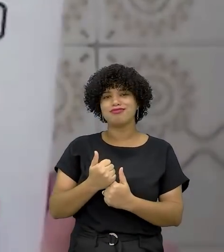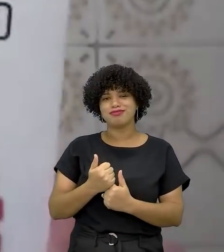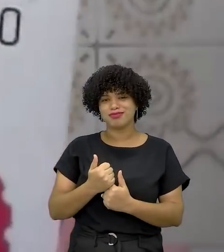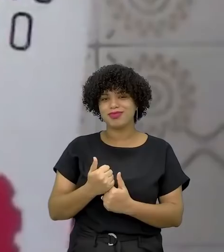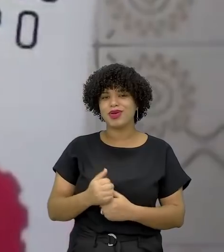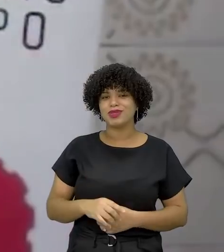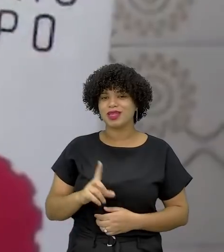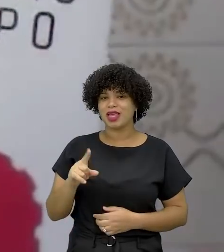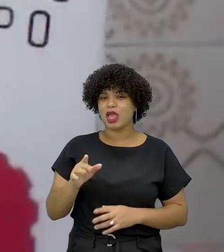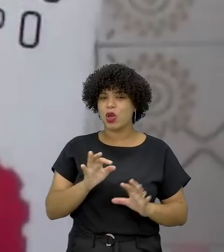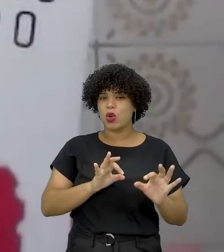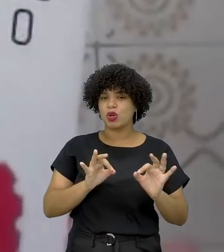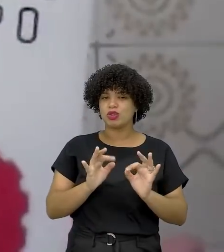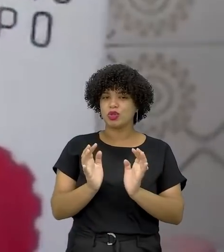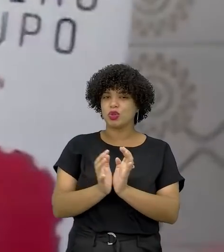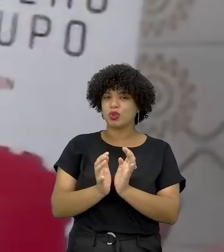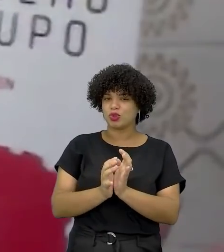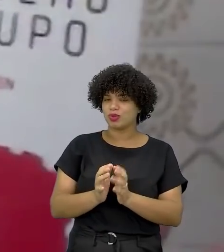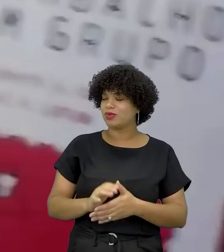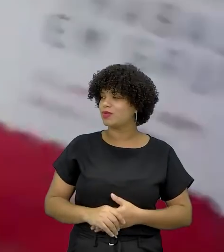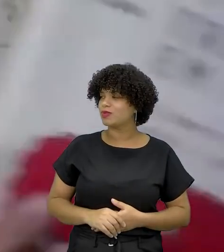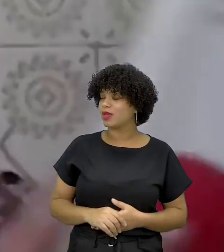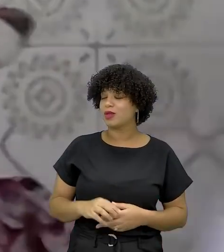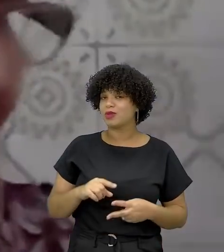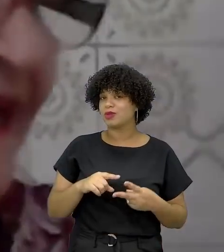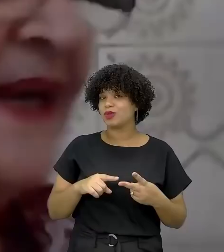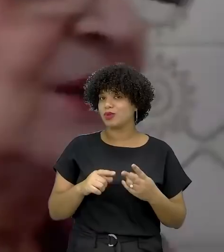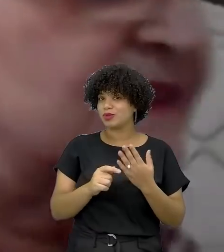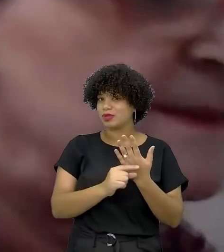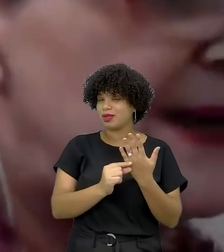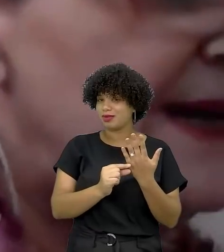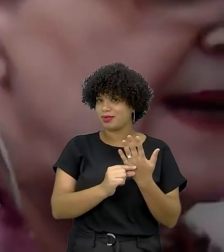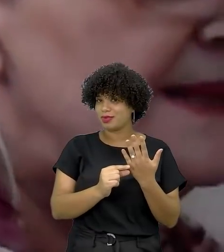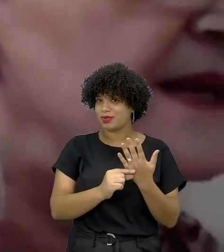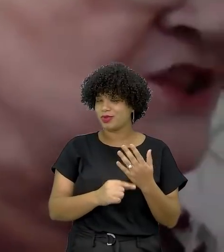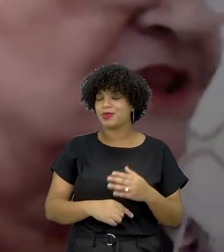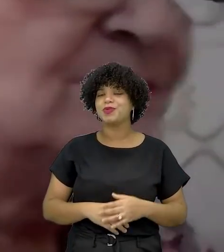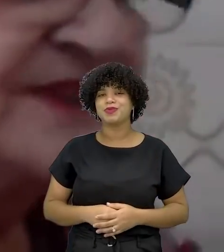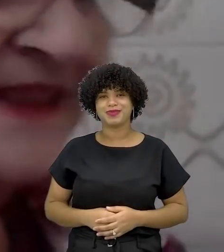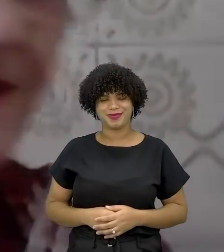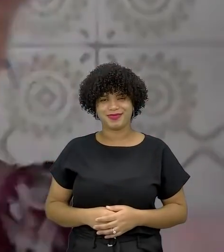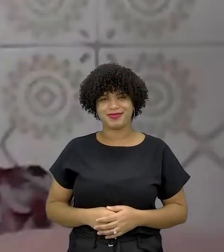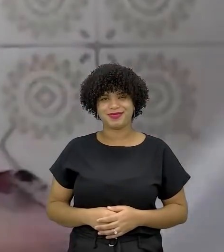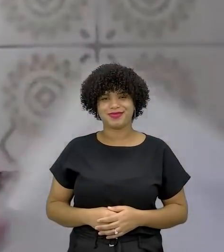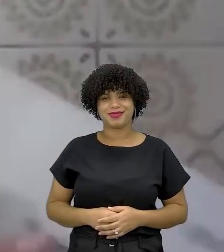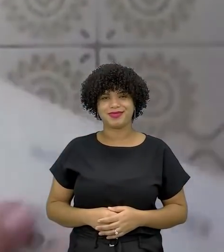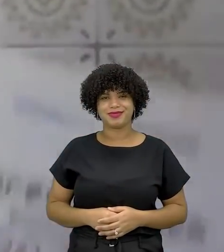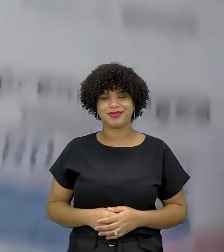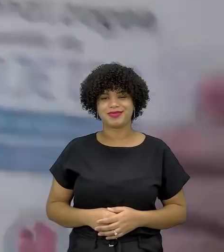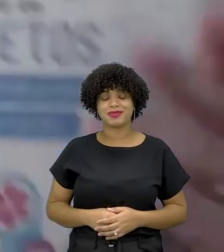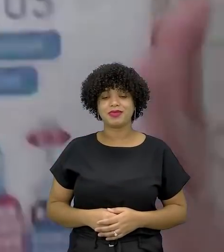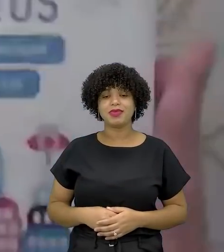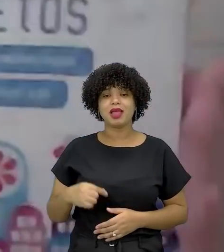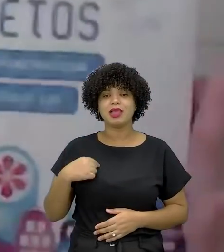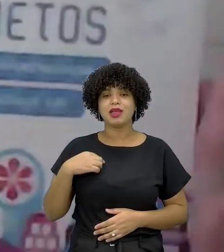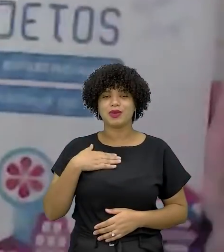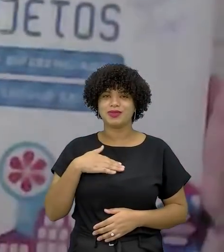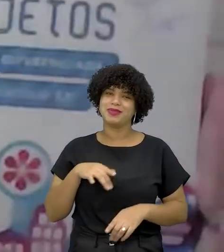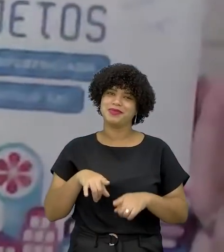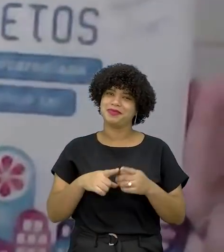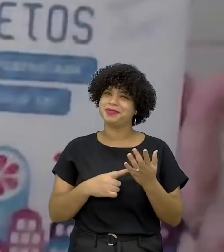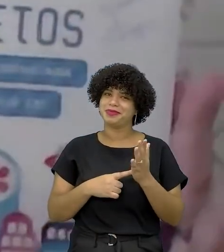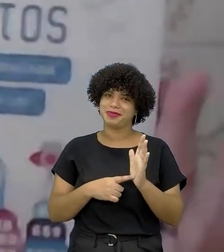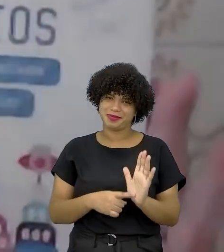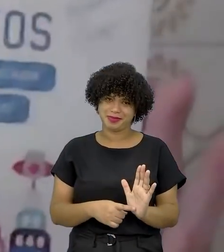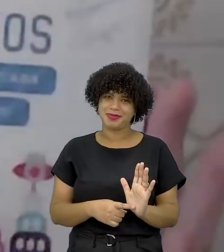né, da Elizabeth Cohen e da Raquel Lota, né. E nós também deixamos aqui, eu sempre gosto de mostrar, eu